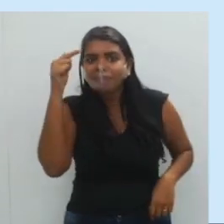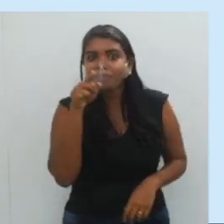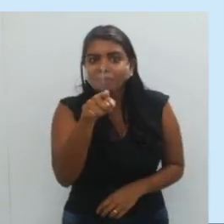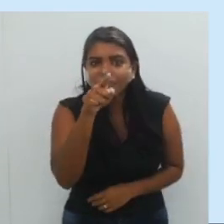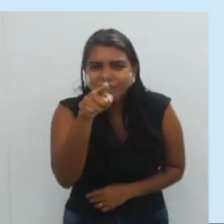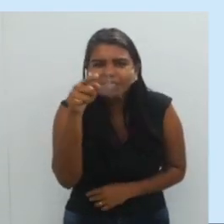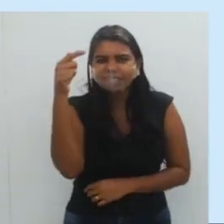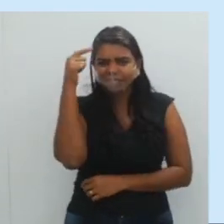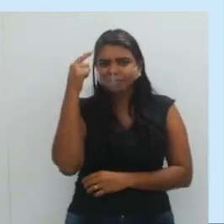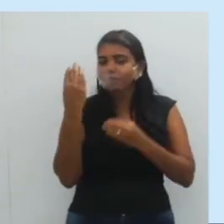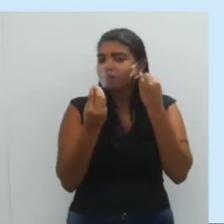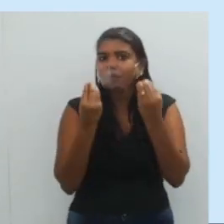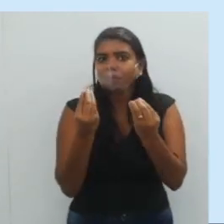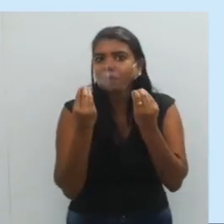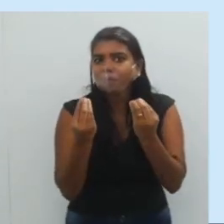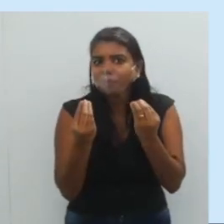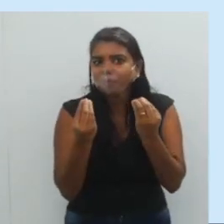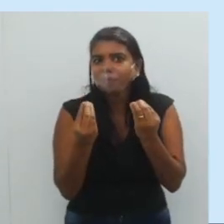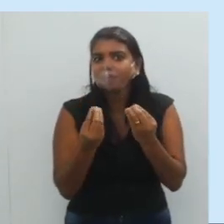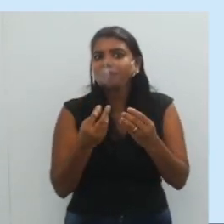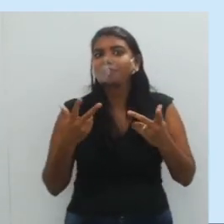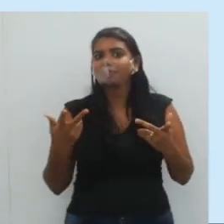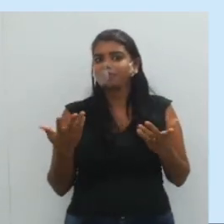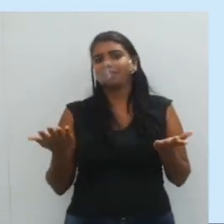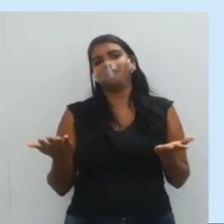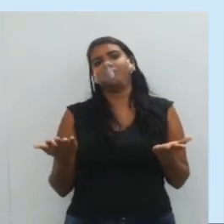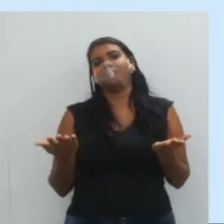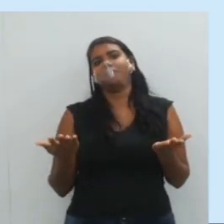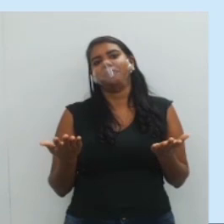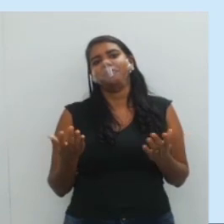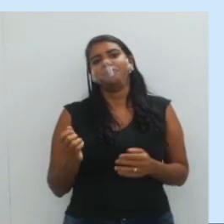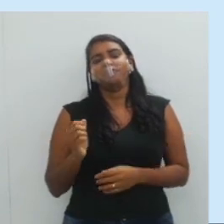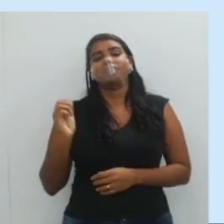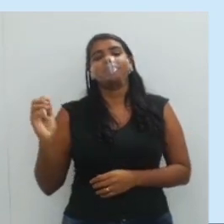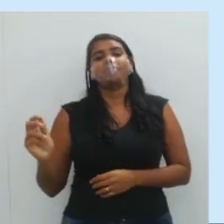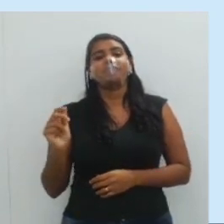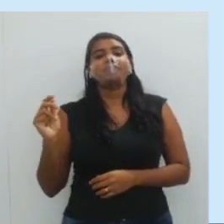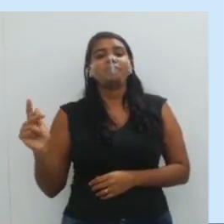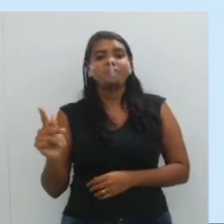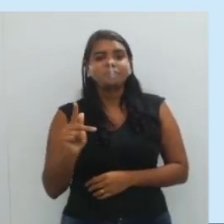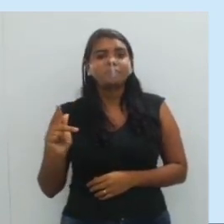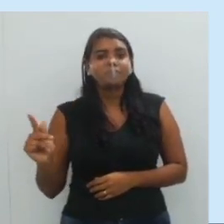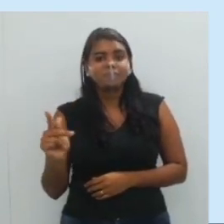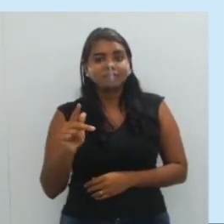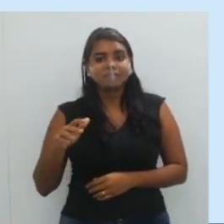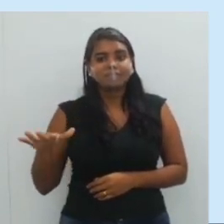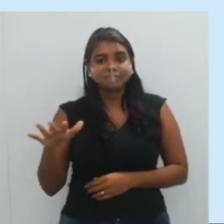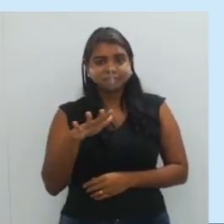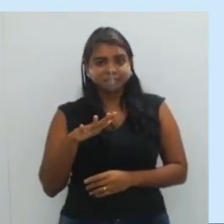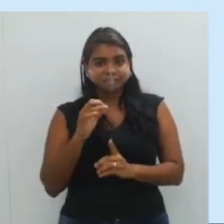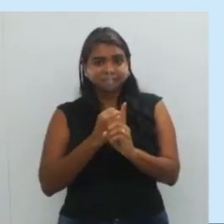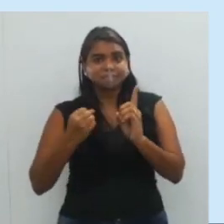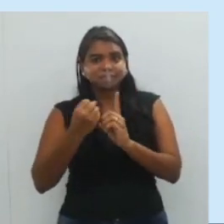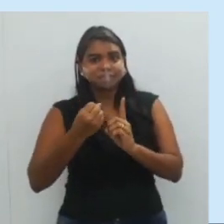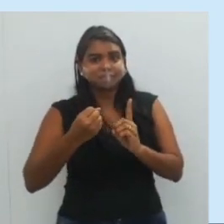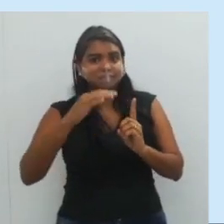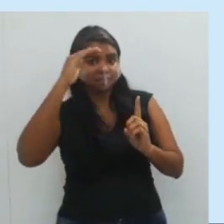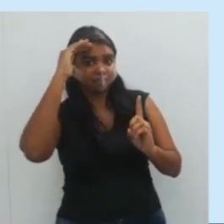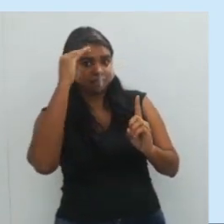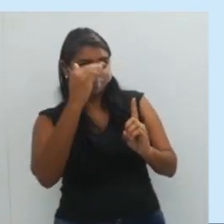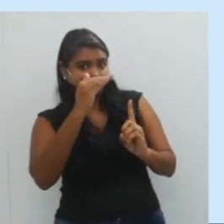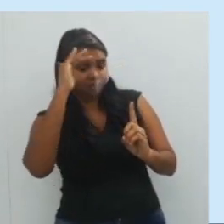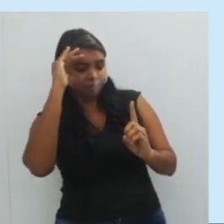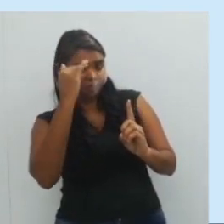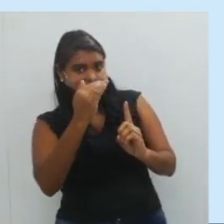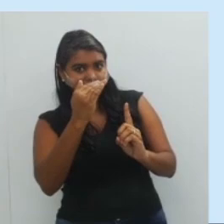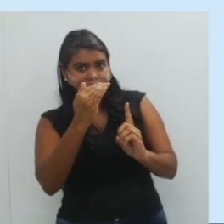como você pensa, como seria a sociedade? Então, a pluralidade, cidadania, respeitar. Cada um tem o